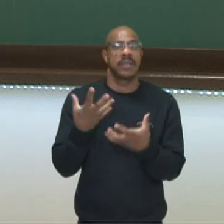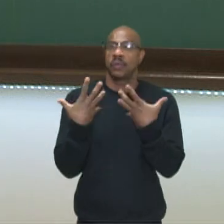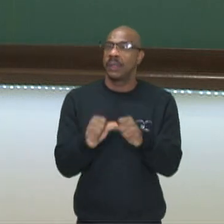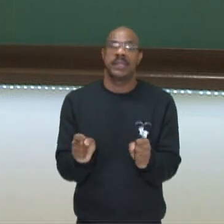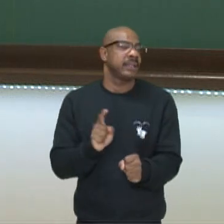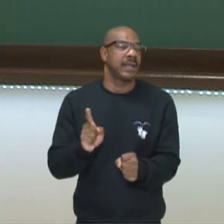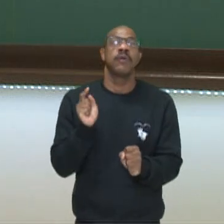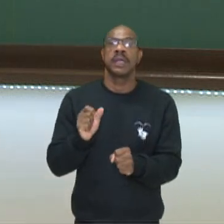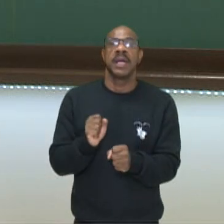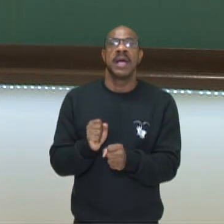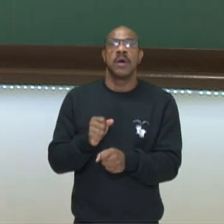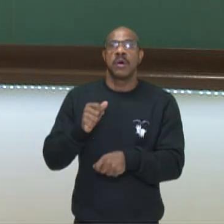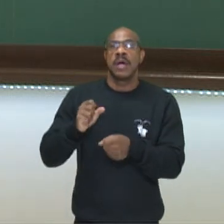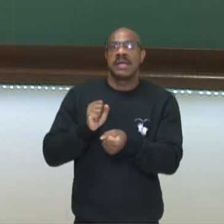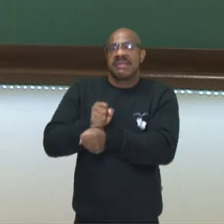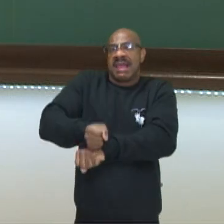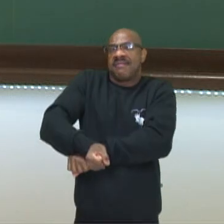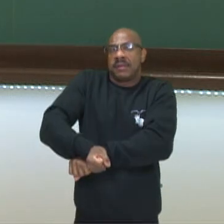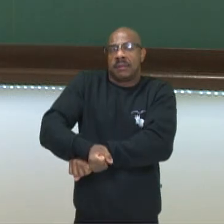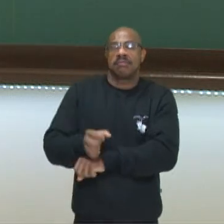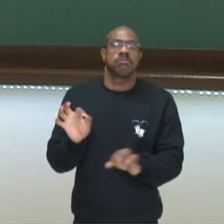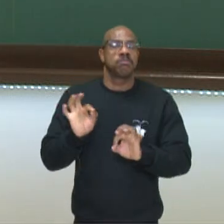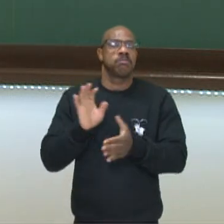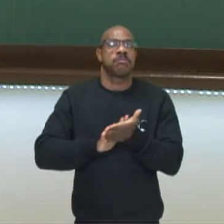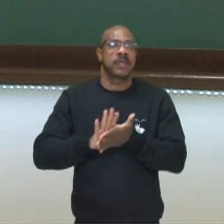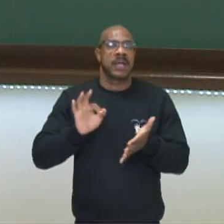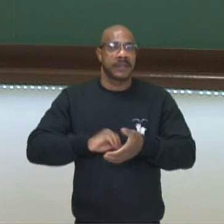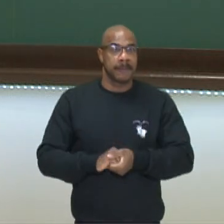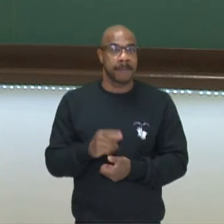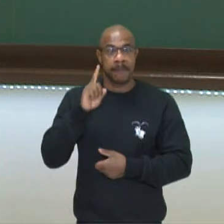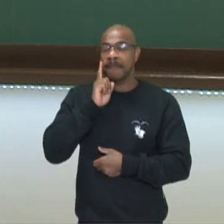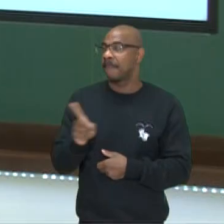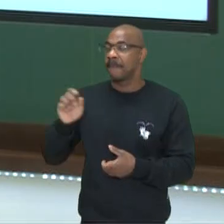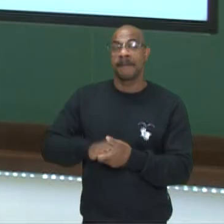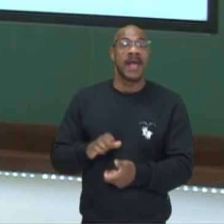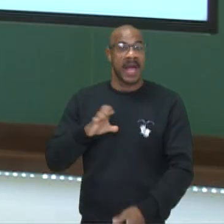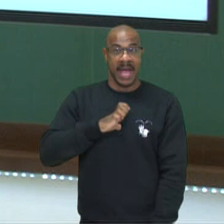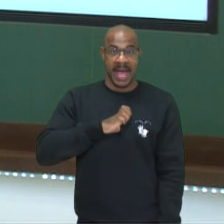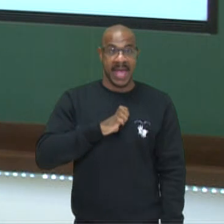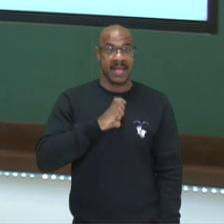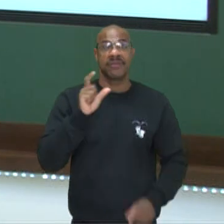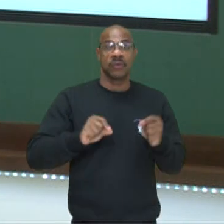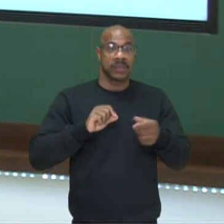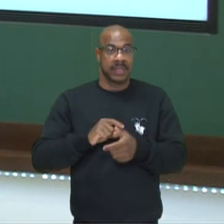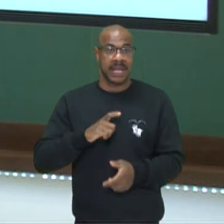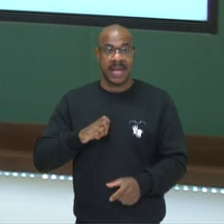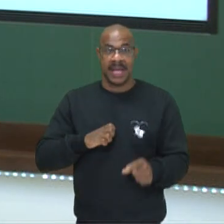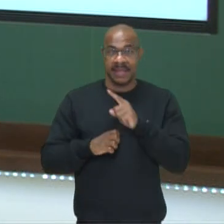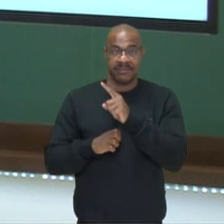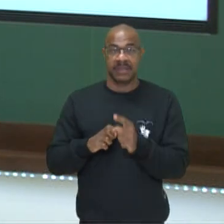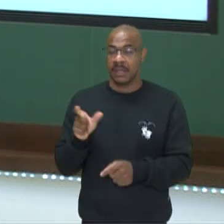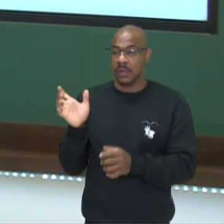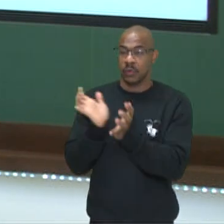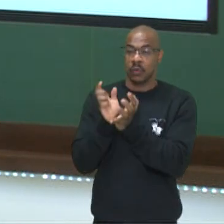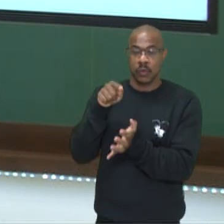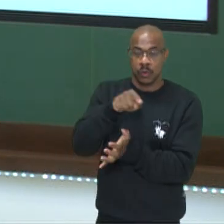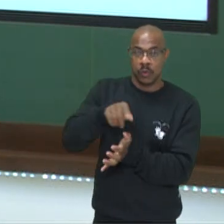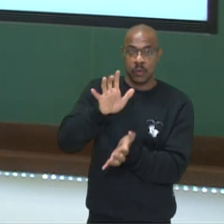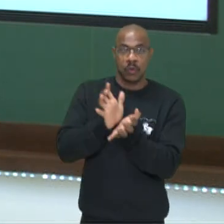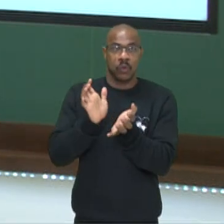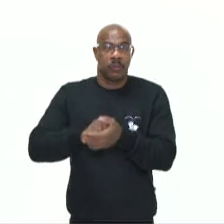preciso enriquecer para conquistar o reino dos céus. Então, a ética protestante dos pais peregrinos, baseadas,